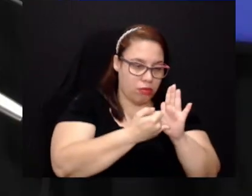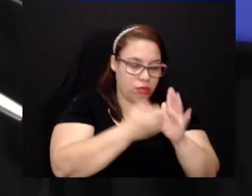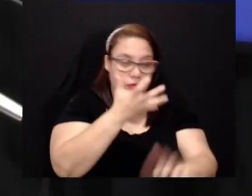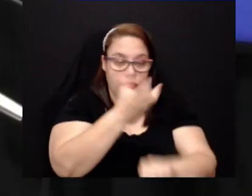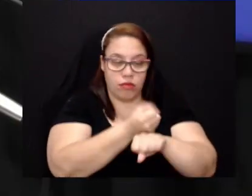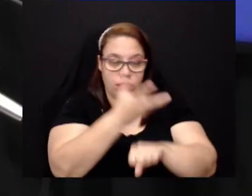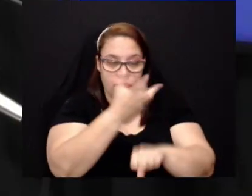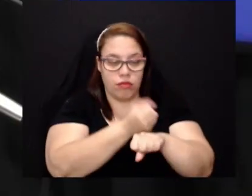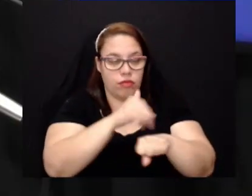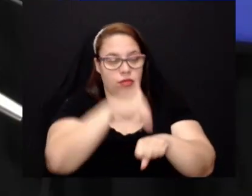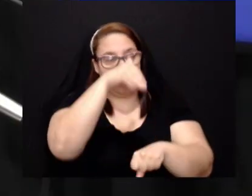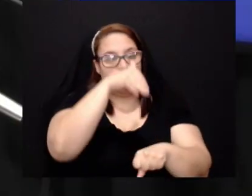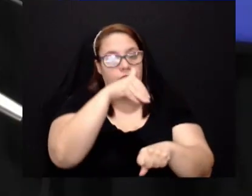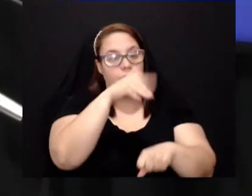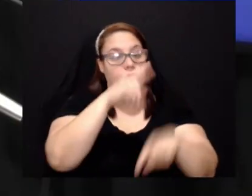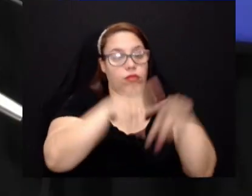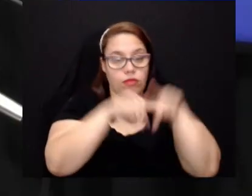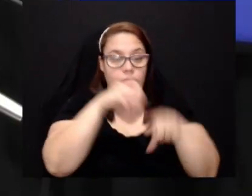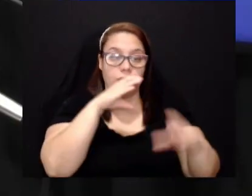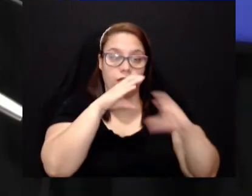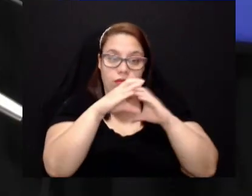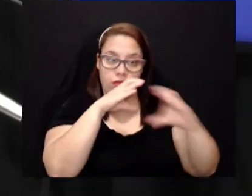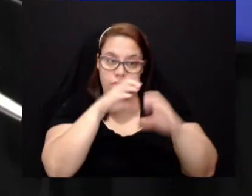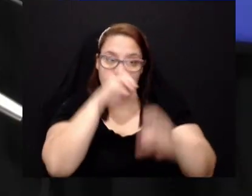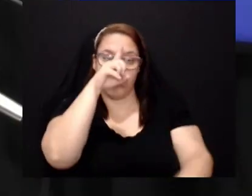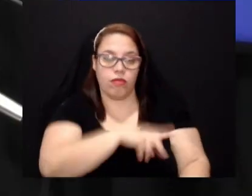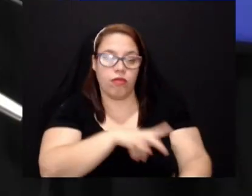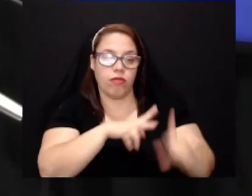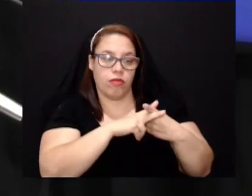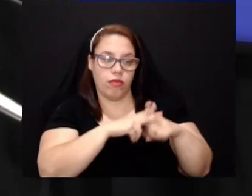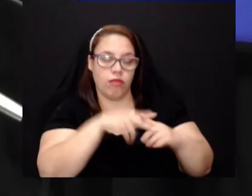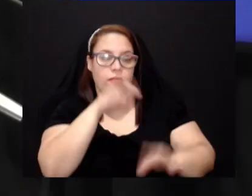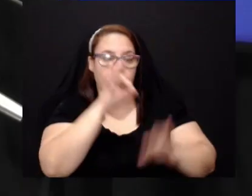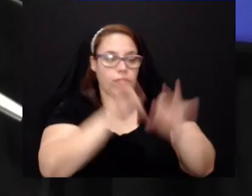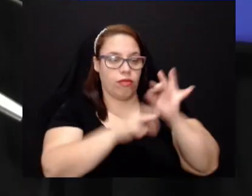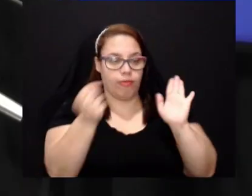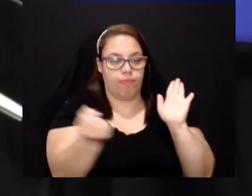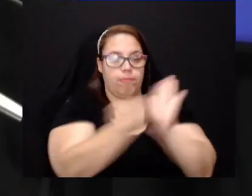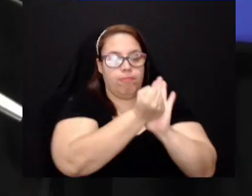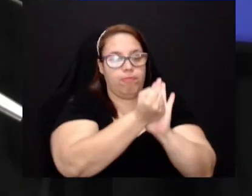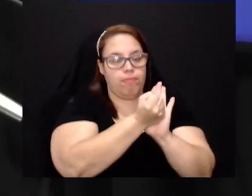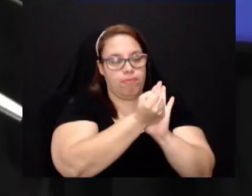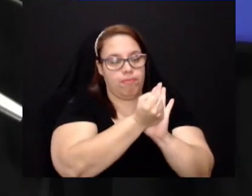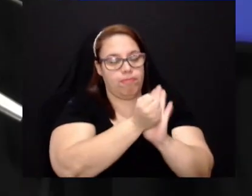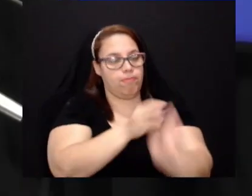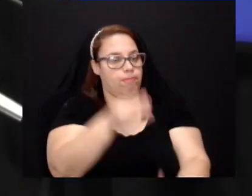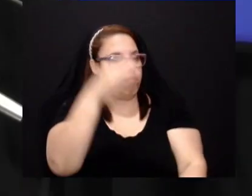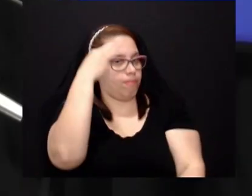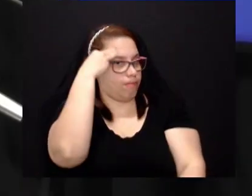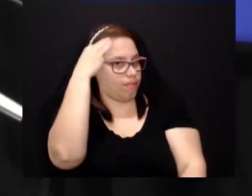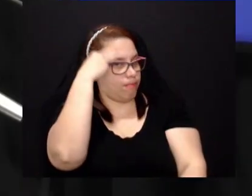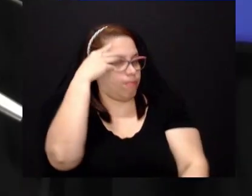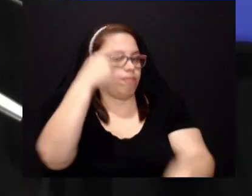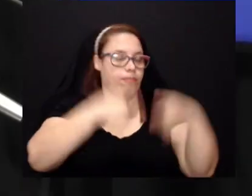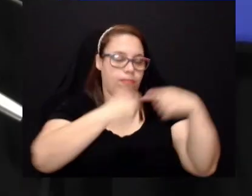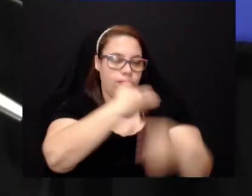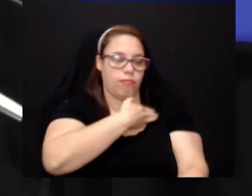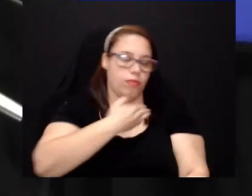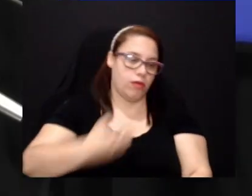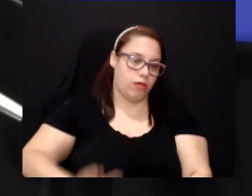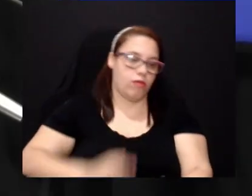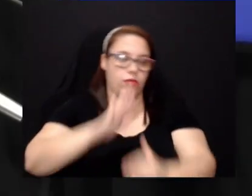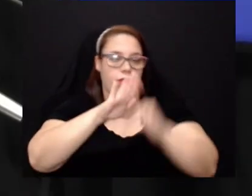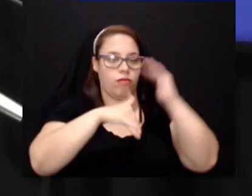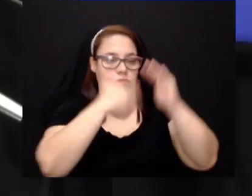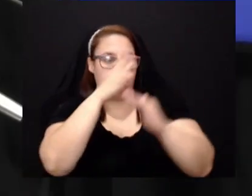que um produto de comunicação. Ele é uma ferramenta de justiça simbólica, de memória, de política pública, construída para fortalecer